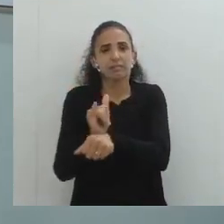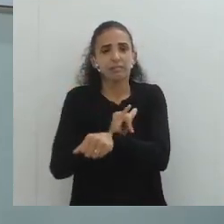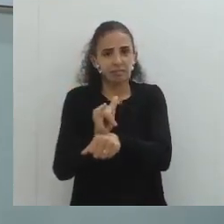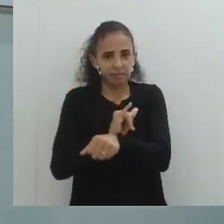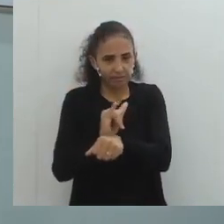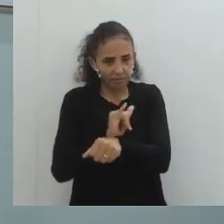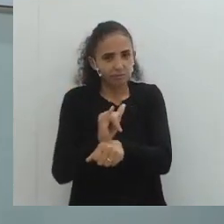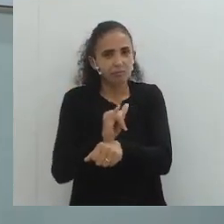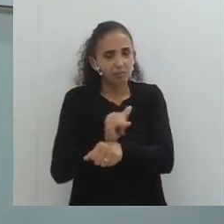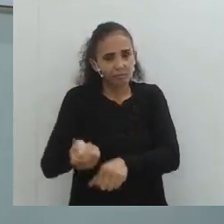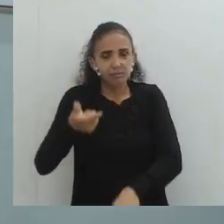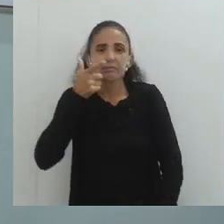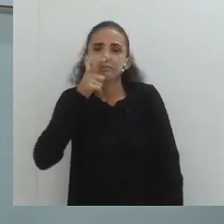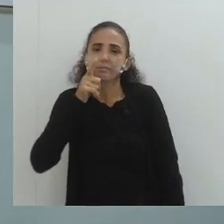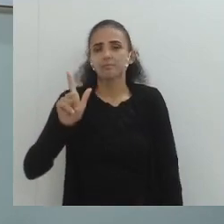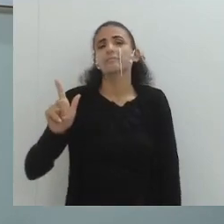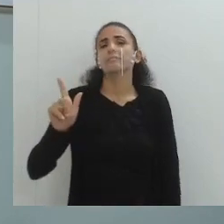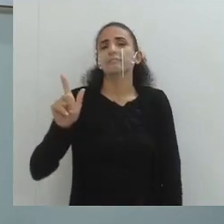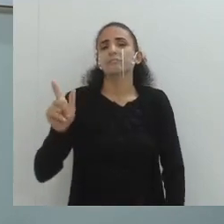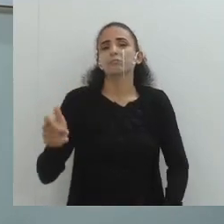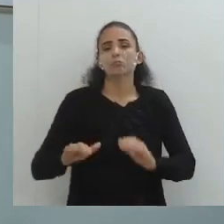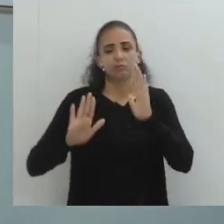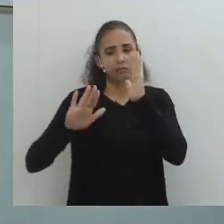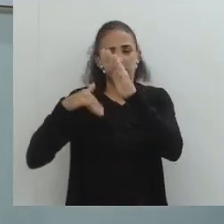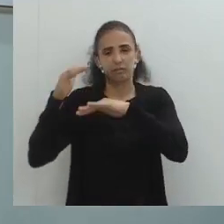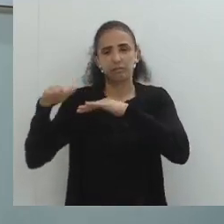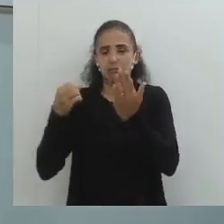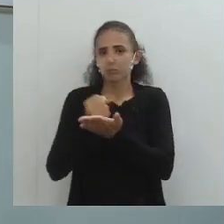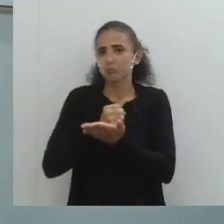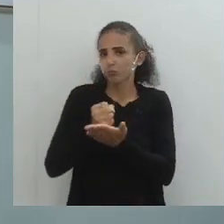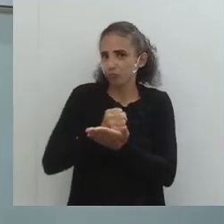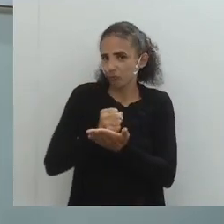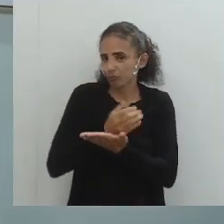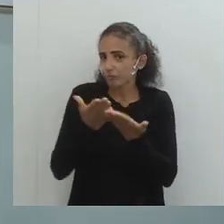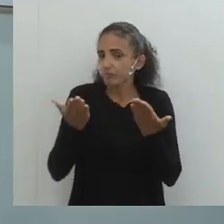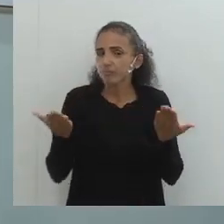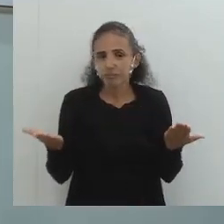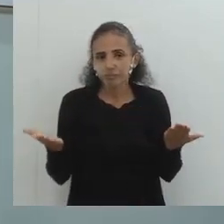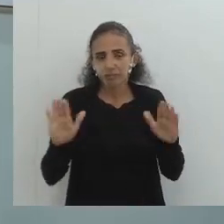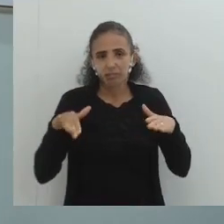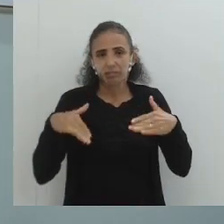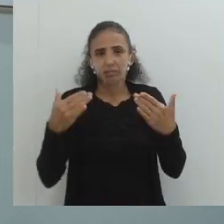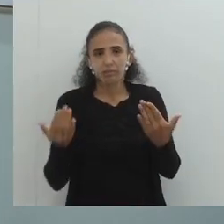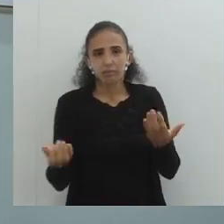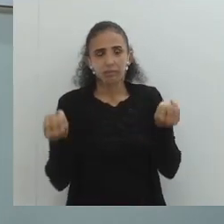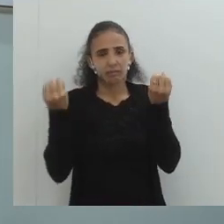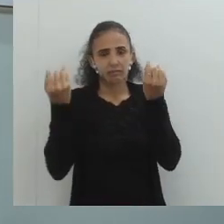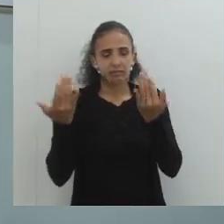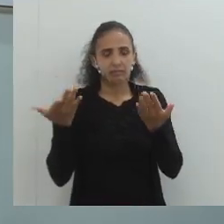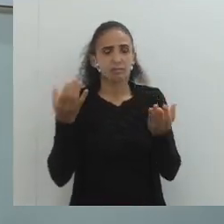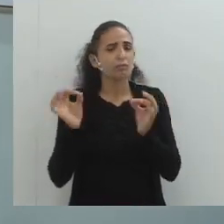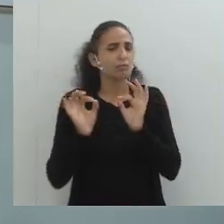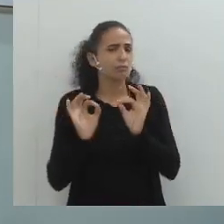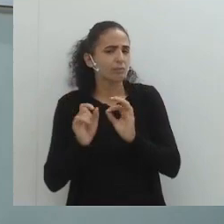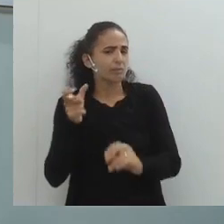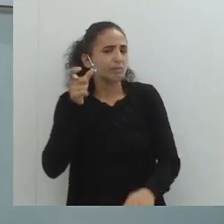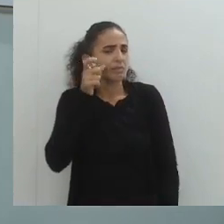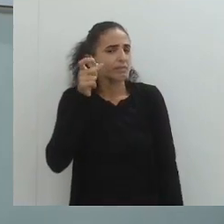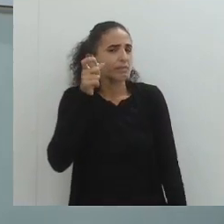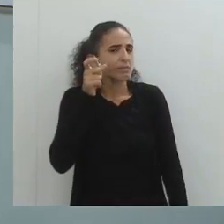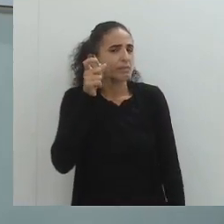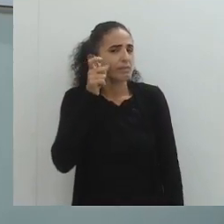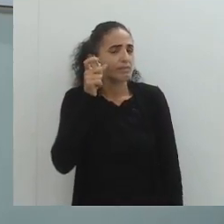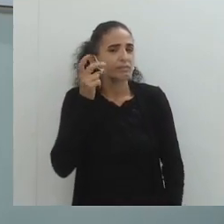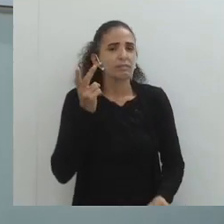daquela determinada fase do videogame. E aí, quando ele fala da motora, também é bem interessante, porque você